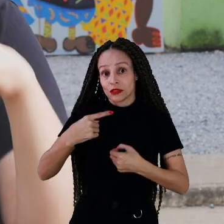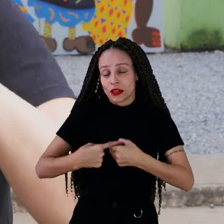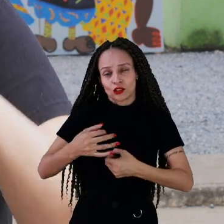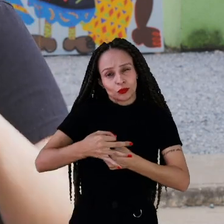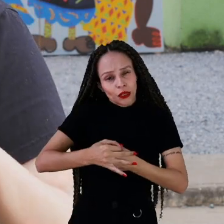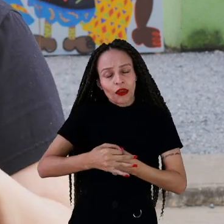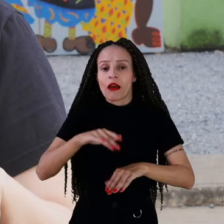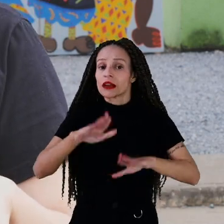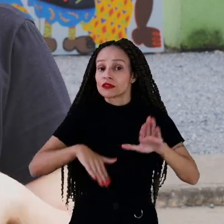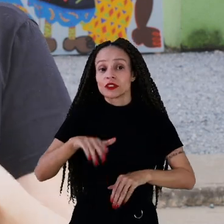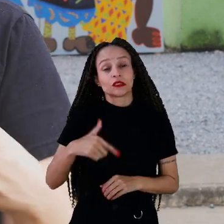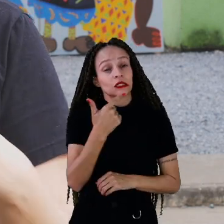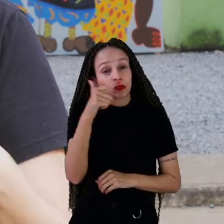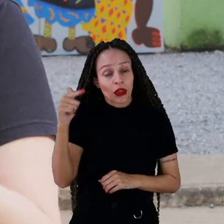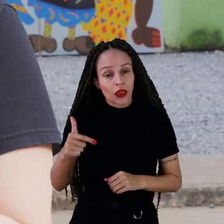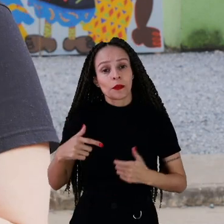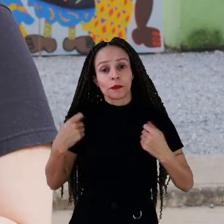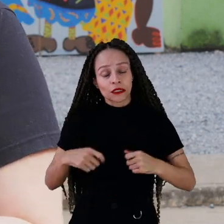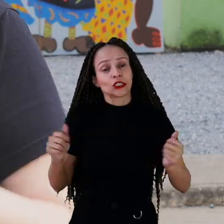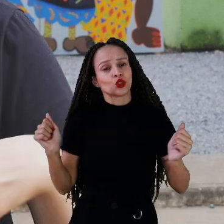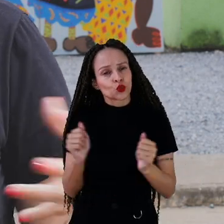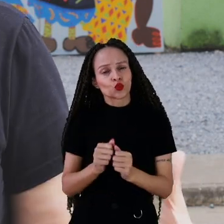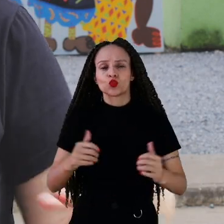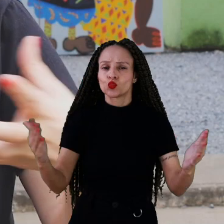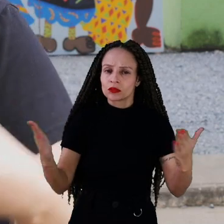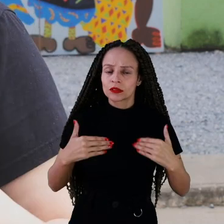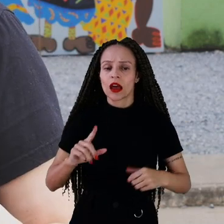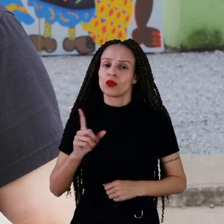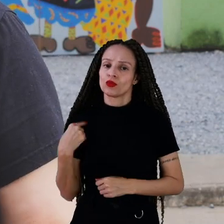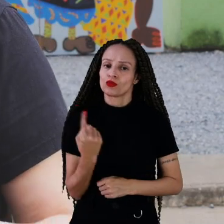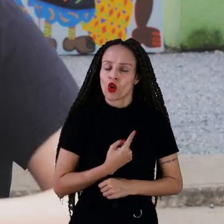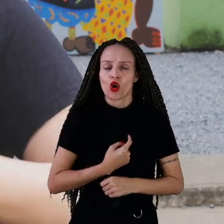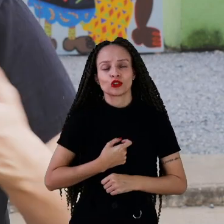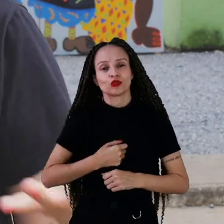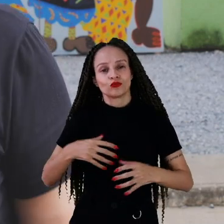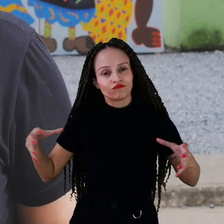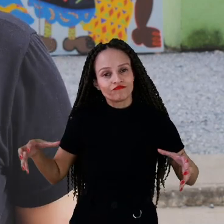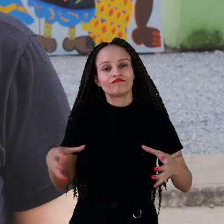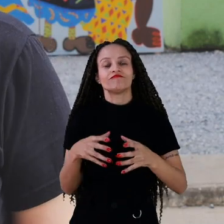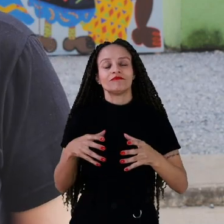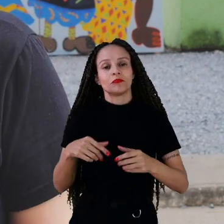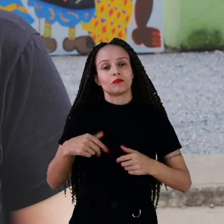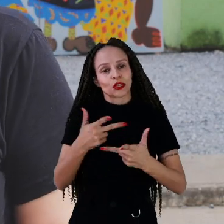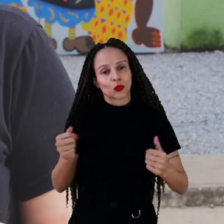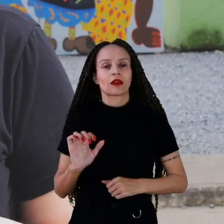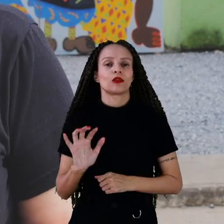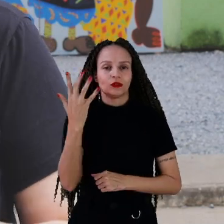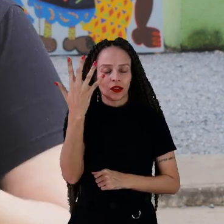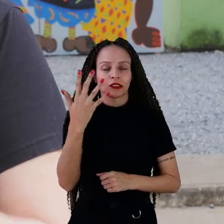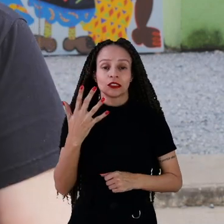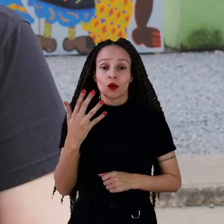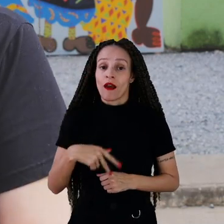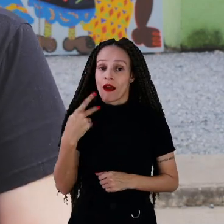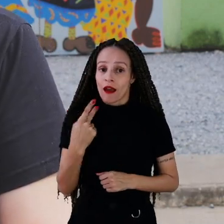prática, especialmente em cidades pequenas, onde às vezes não tem alguma coisa e a gente tem que juntar todo mundo, tem que fazer o nosso mutirão para